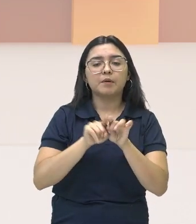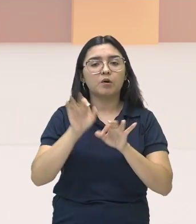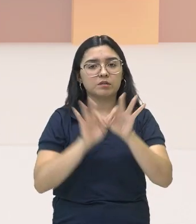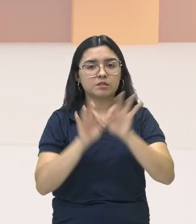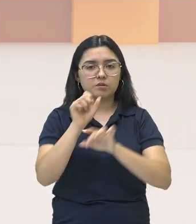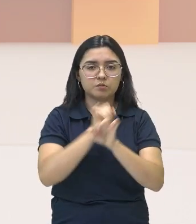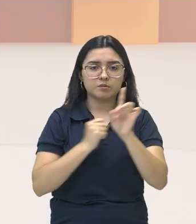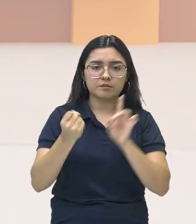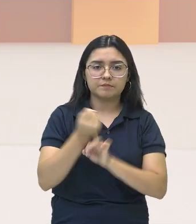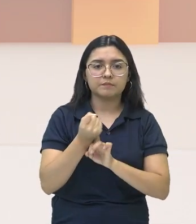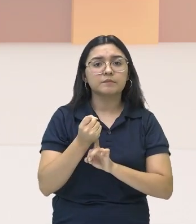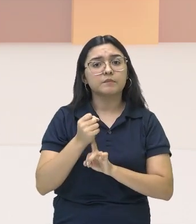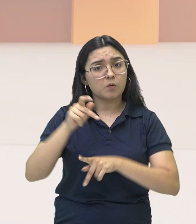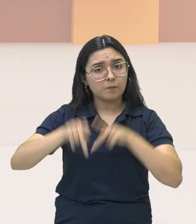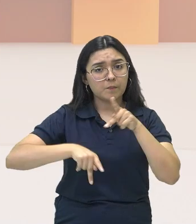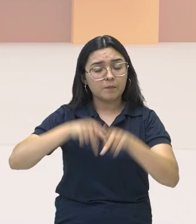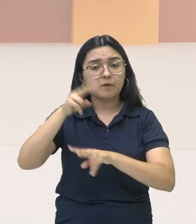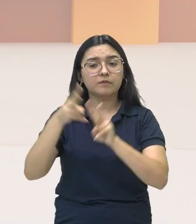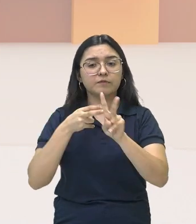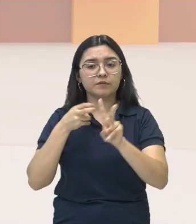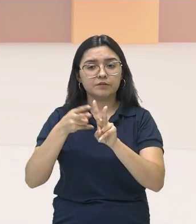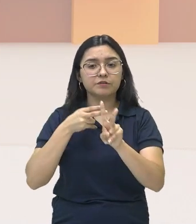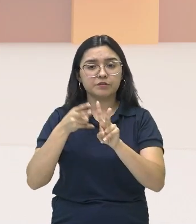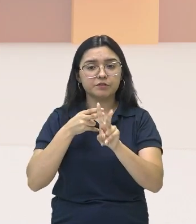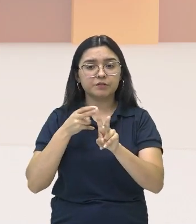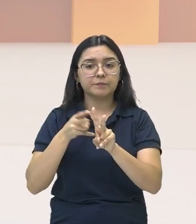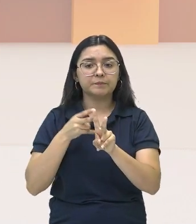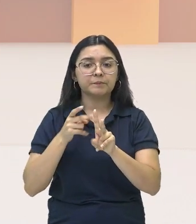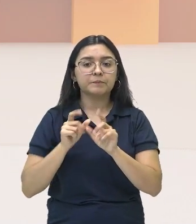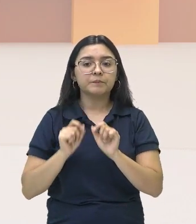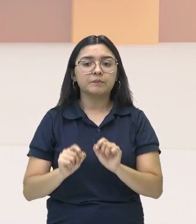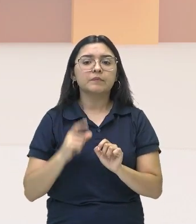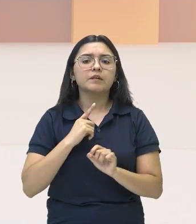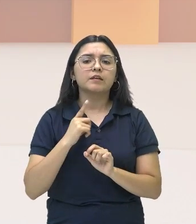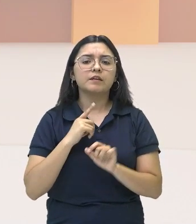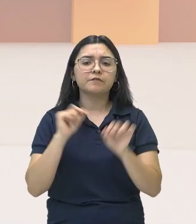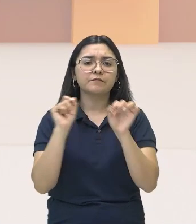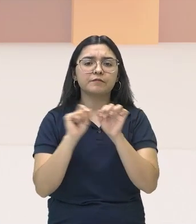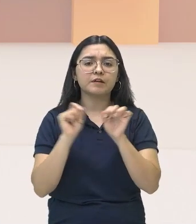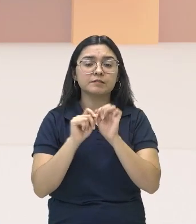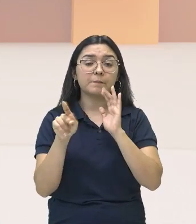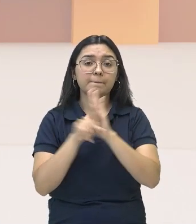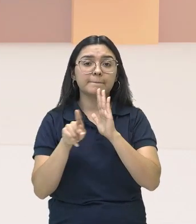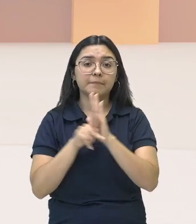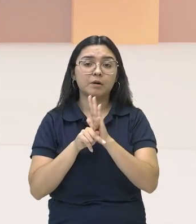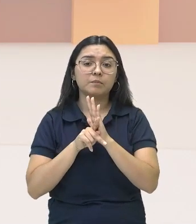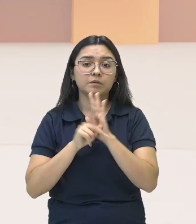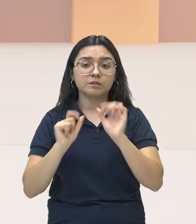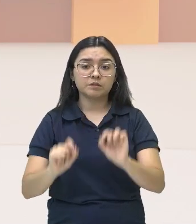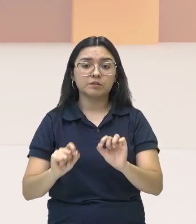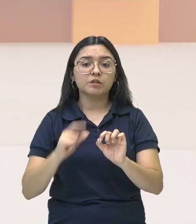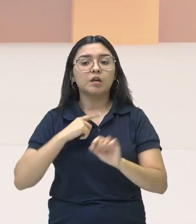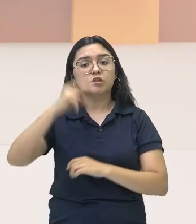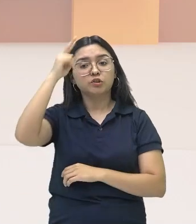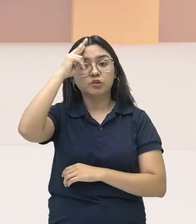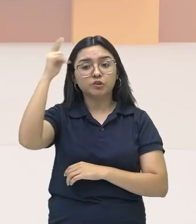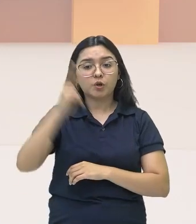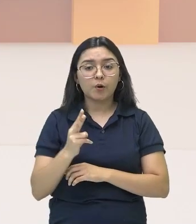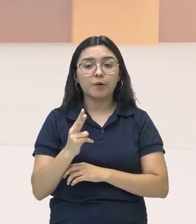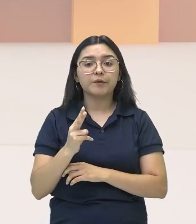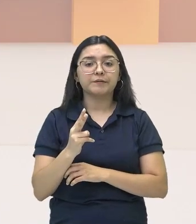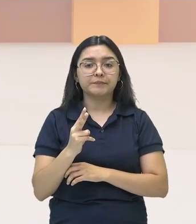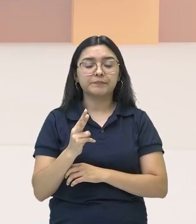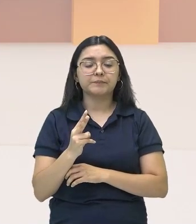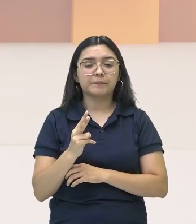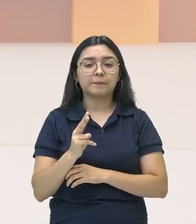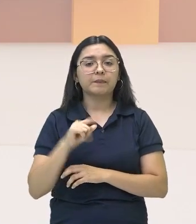social, né? São eles aqui, né, que fazem parte da nossa história,